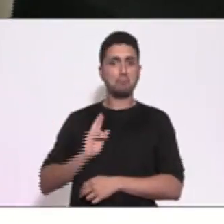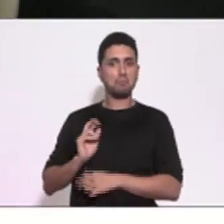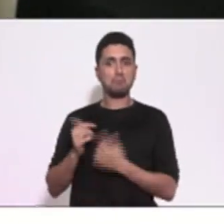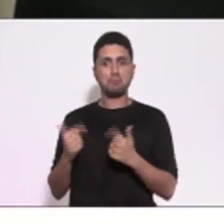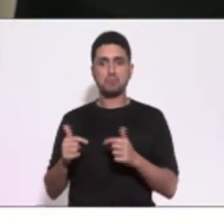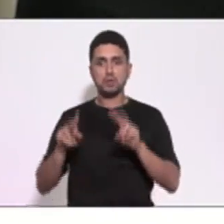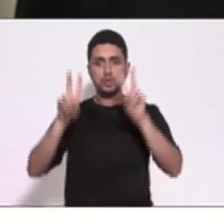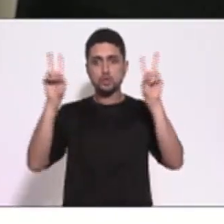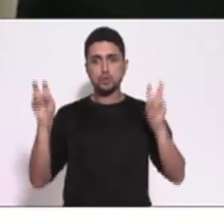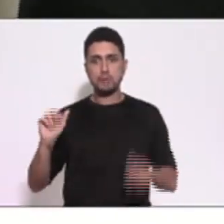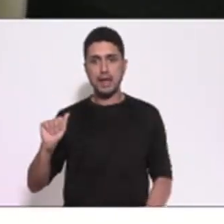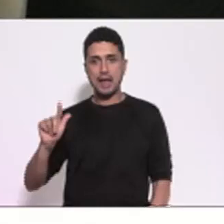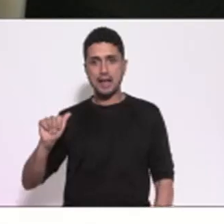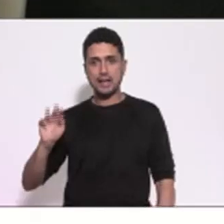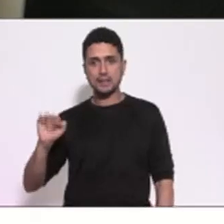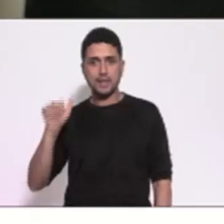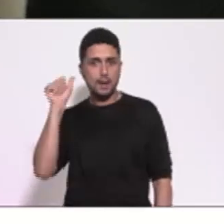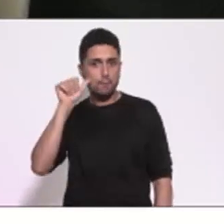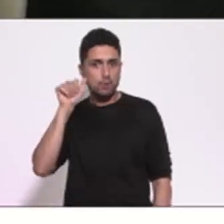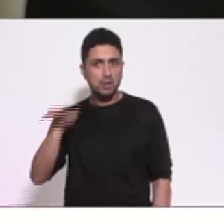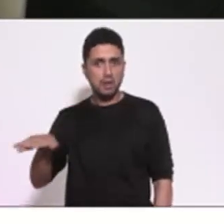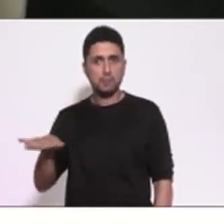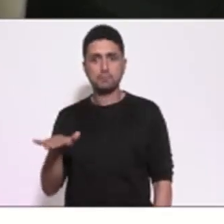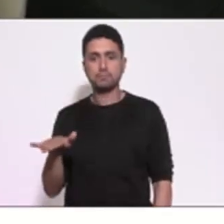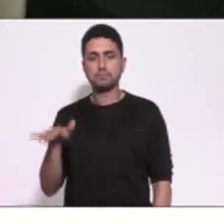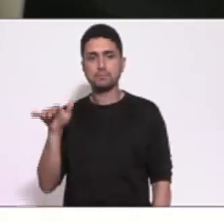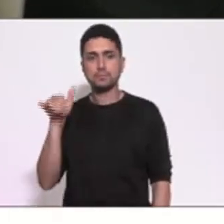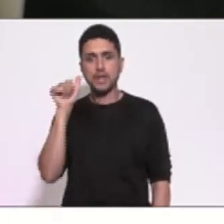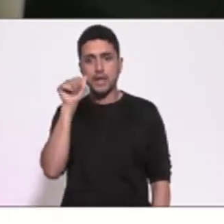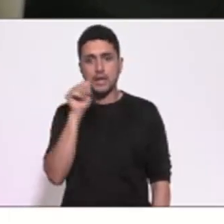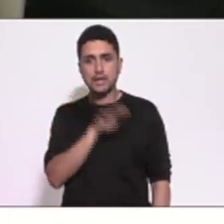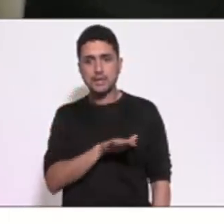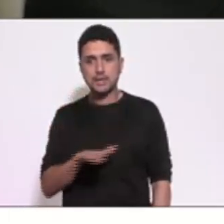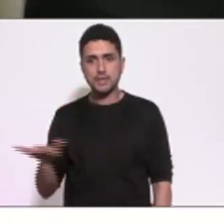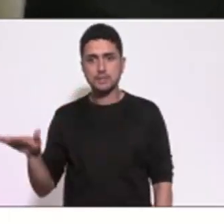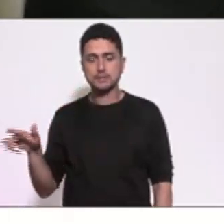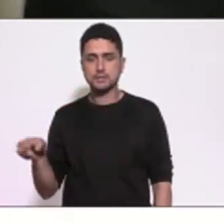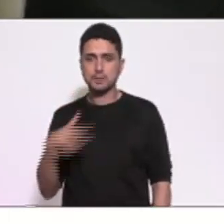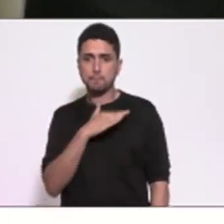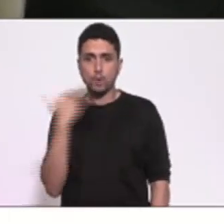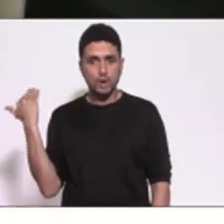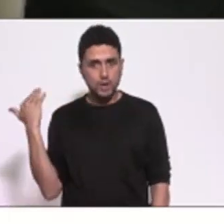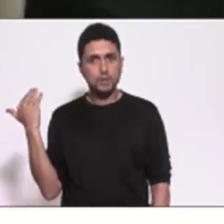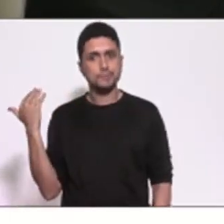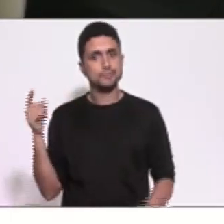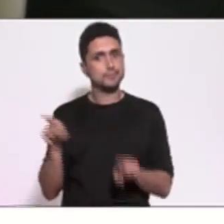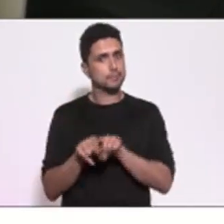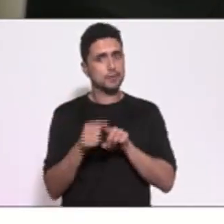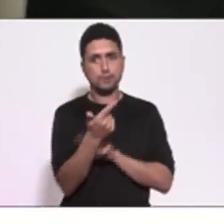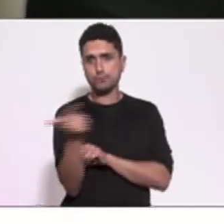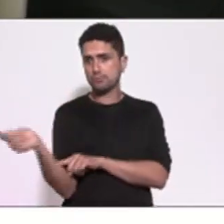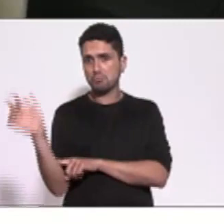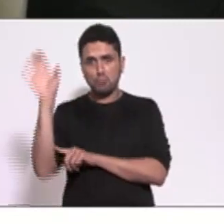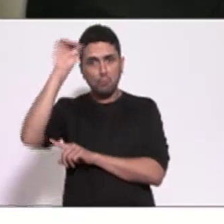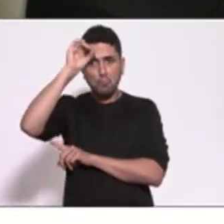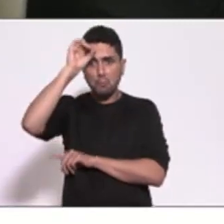o assassinato de Ágata e de nenhuma outra criança que morreu em decorrência aí,